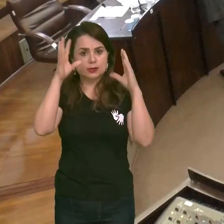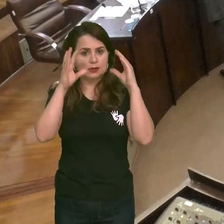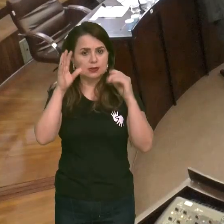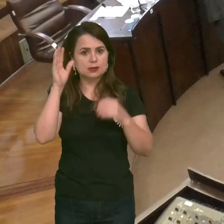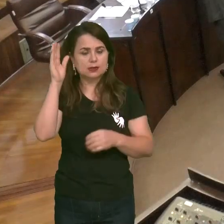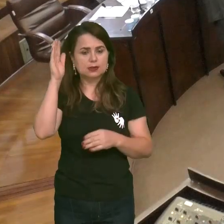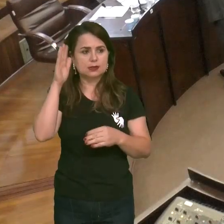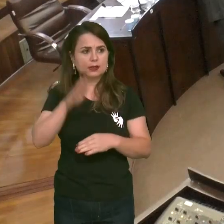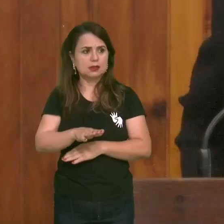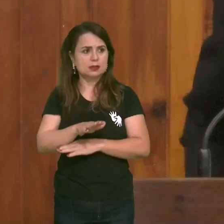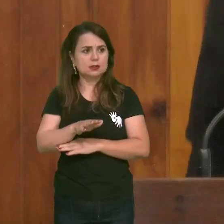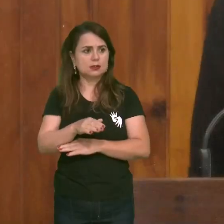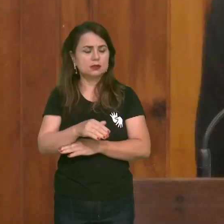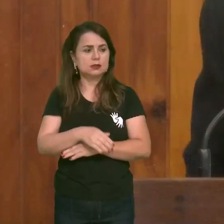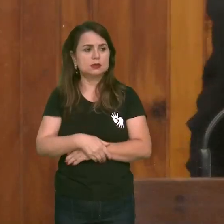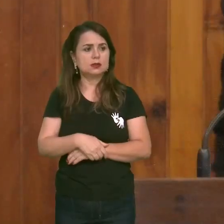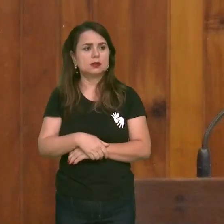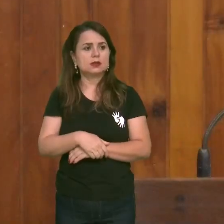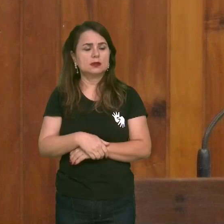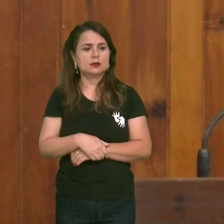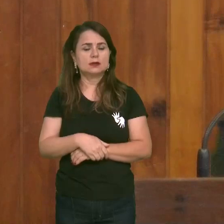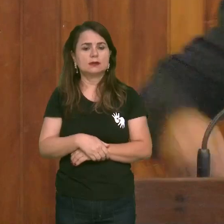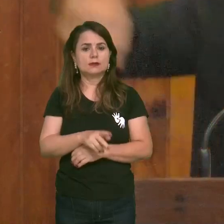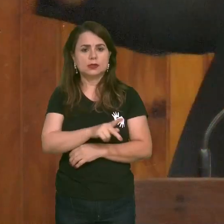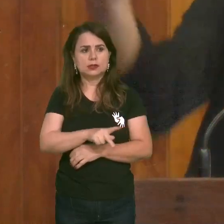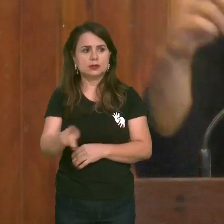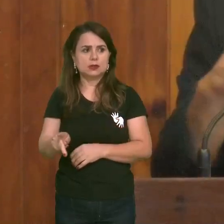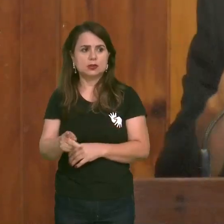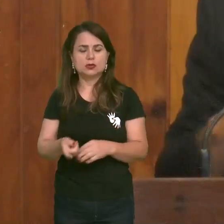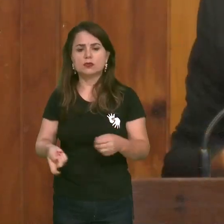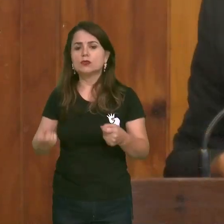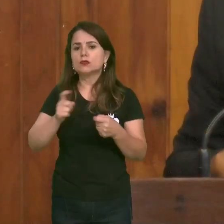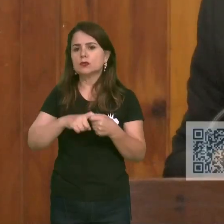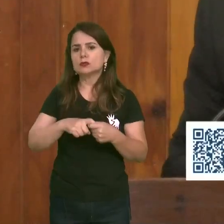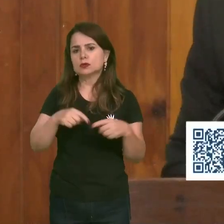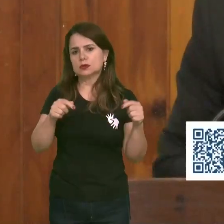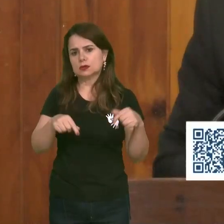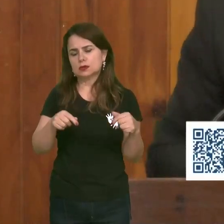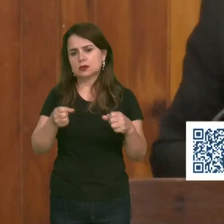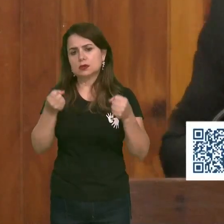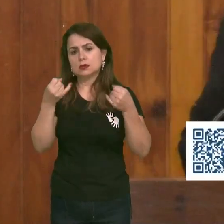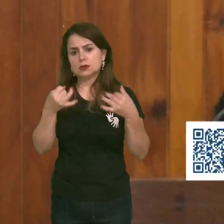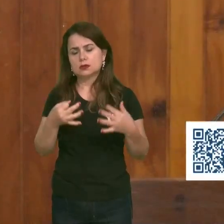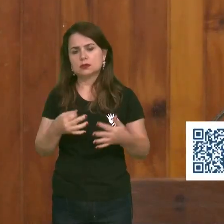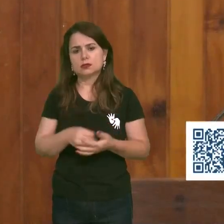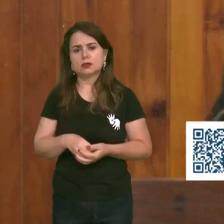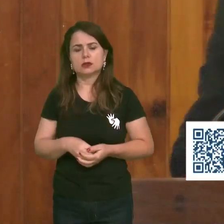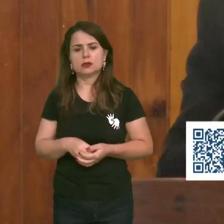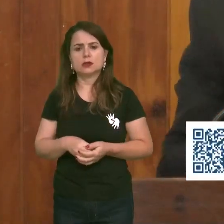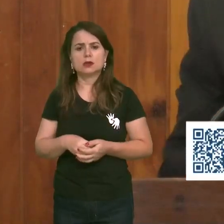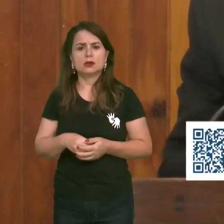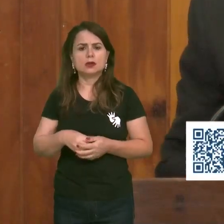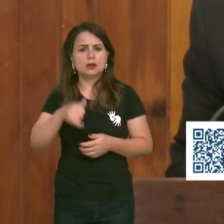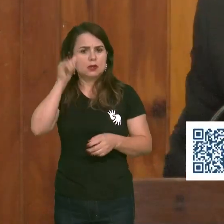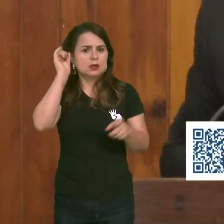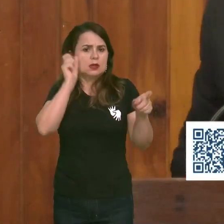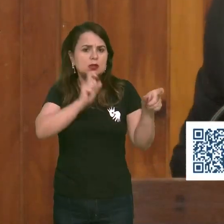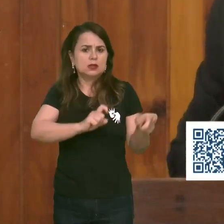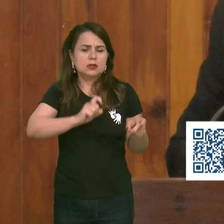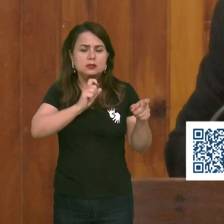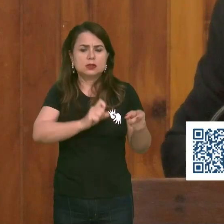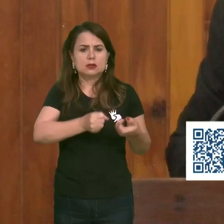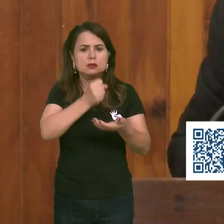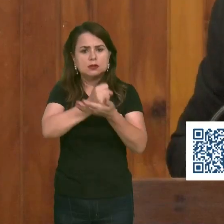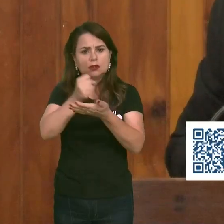mais uma vez foi dado início educadamente dessas propriedades rurais